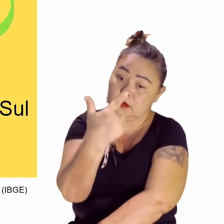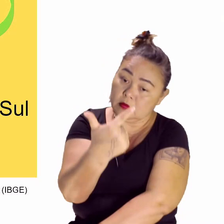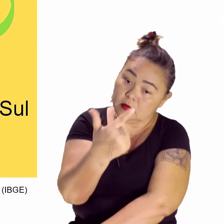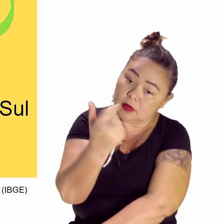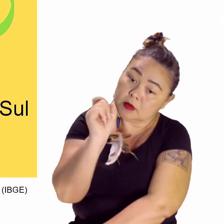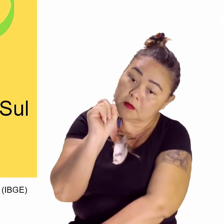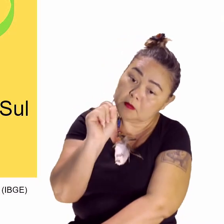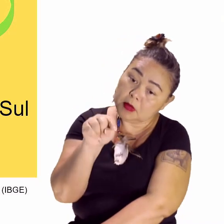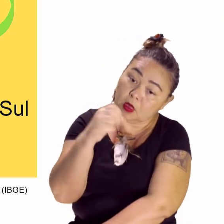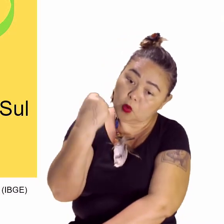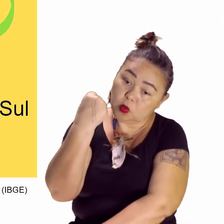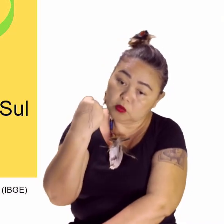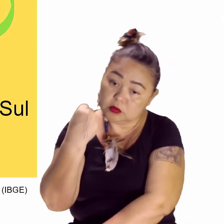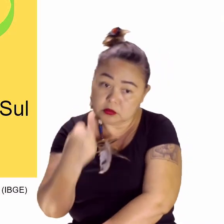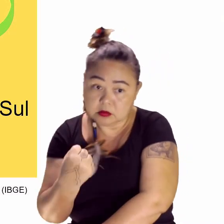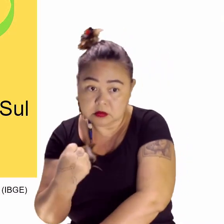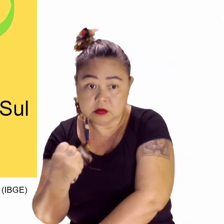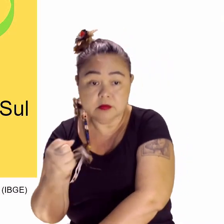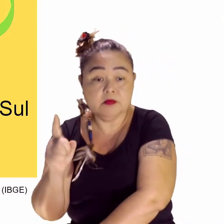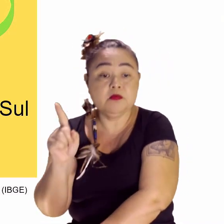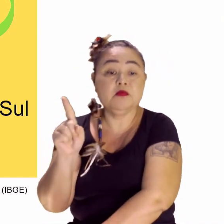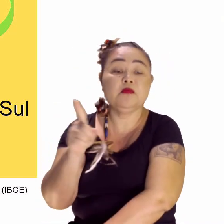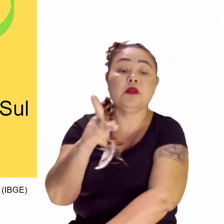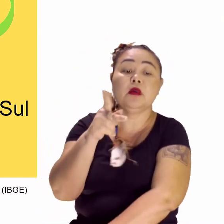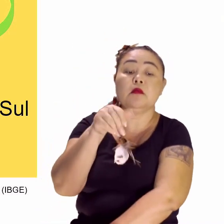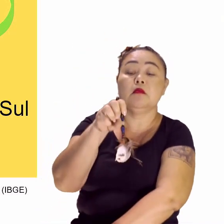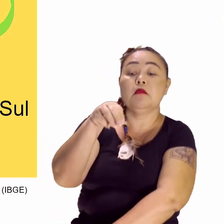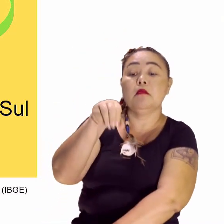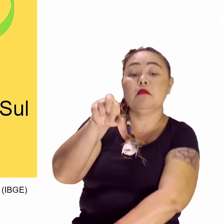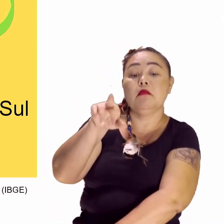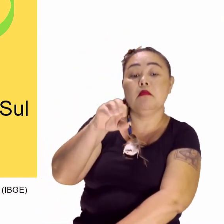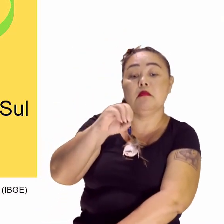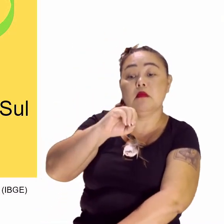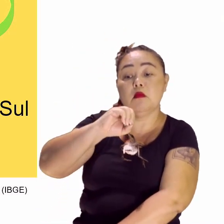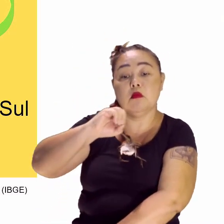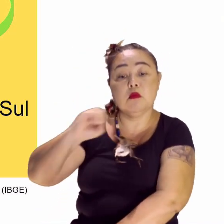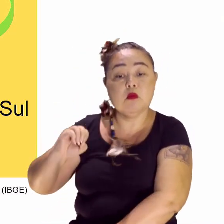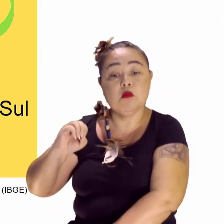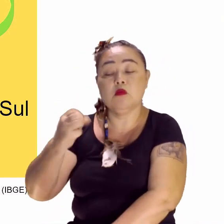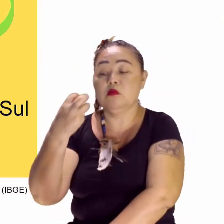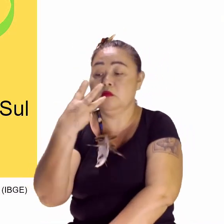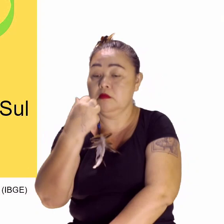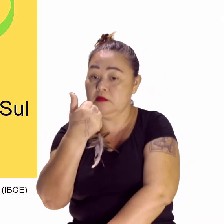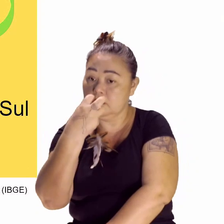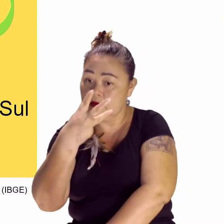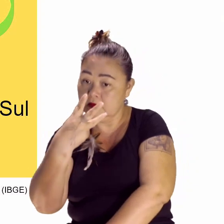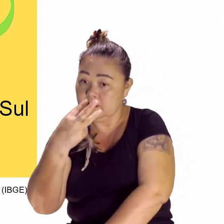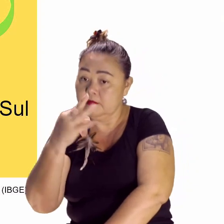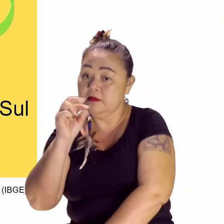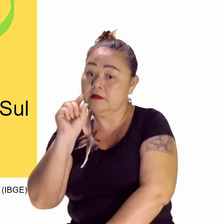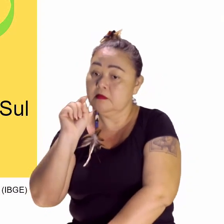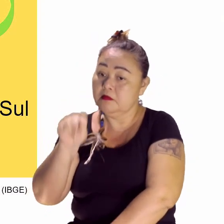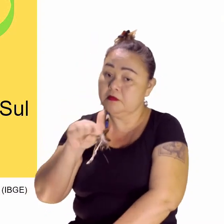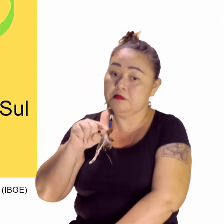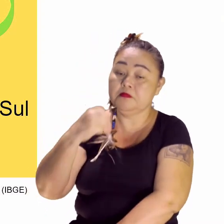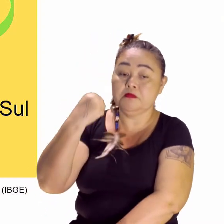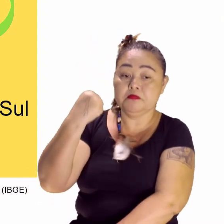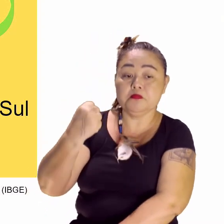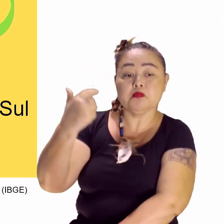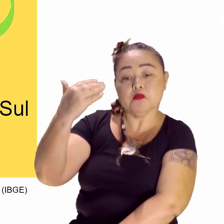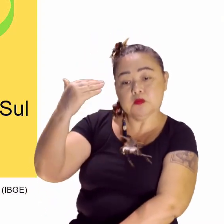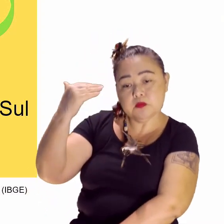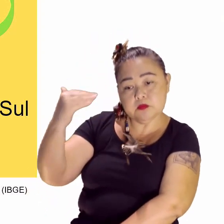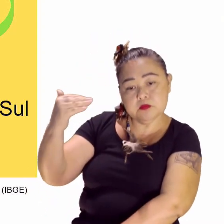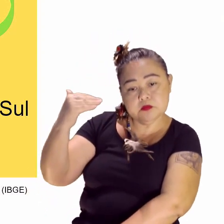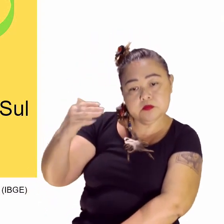toneladas depois Pimenteiras do Oeste 133 mil toneladas muito bem seguido de outros